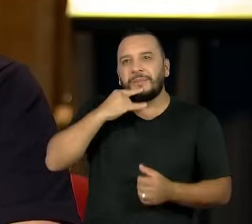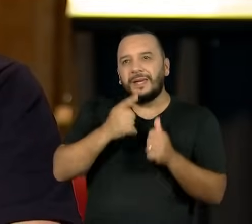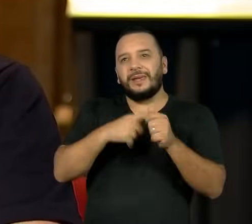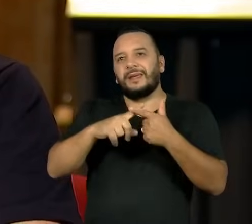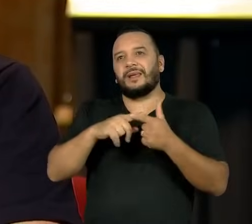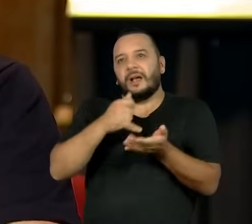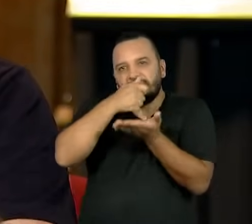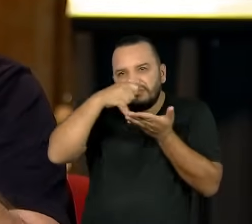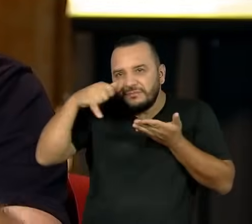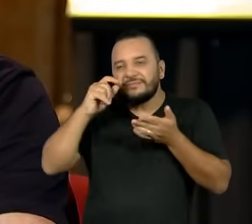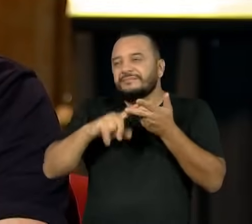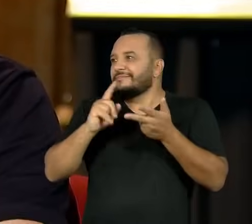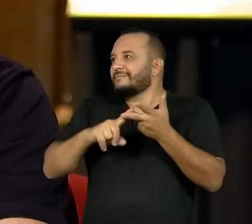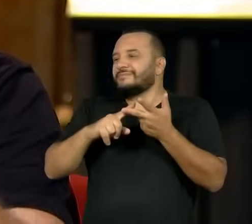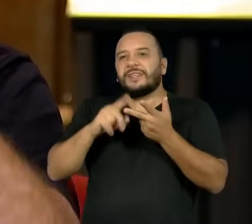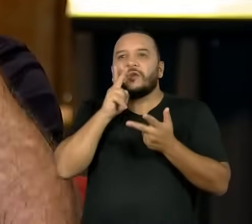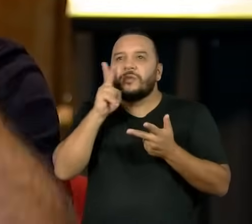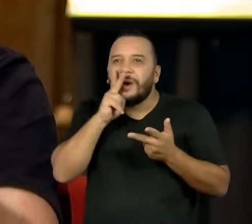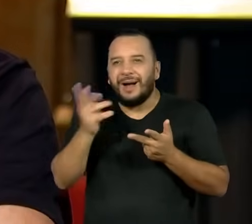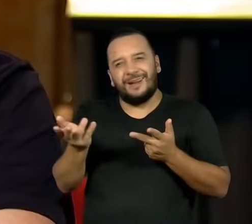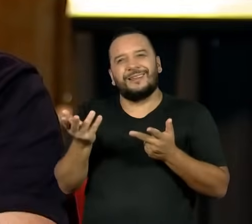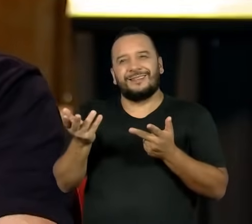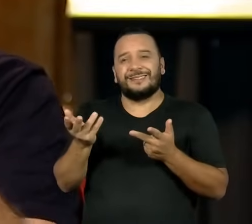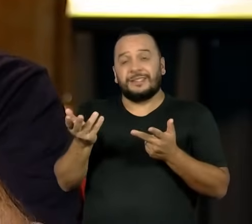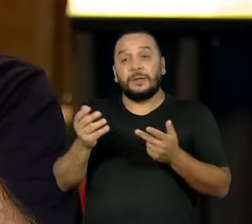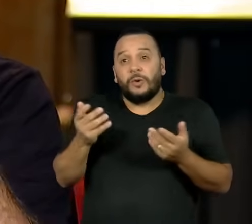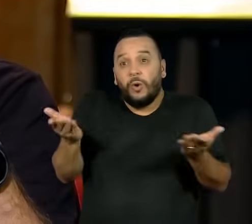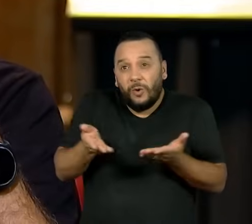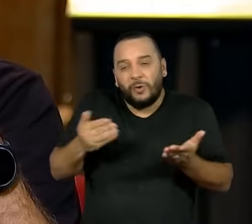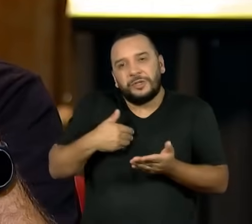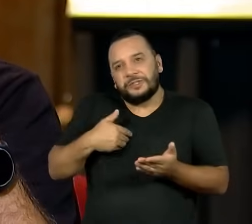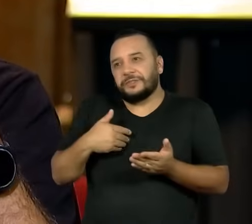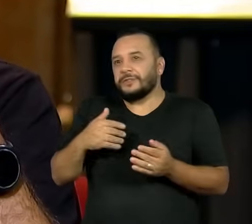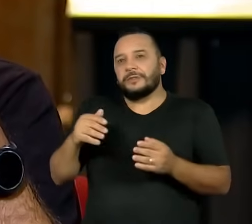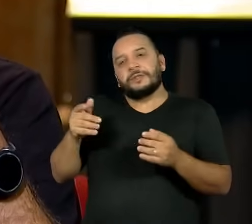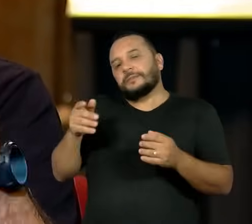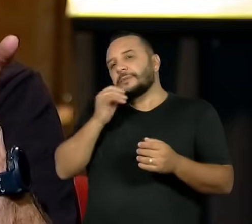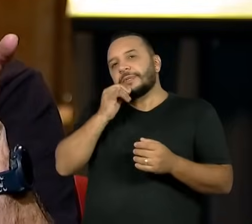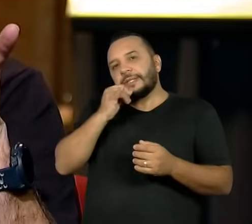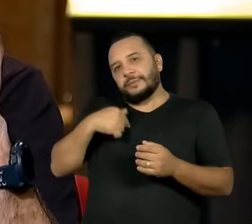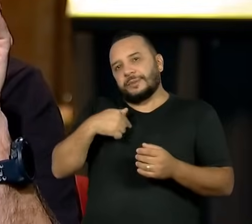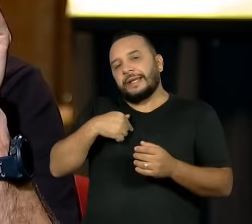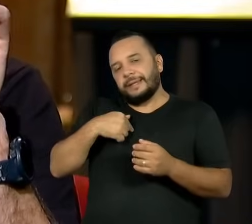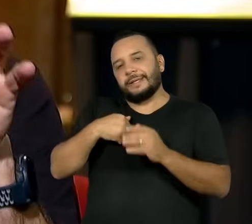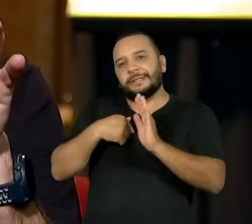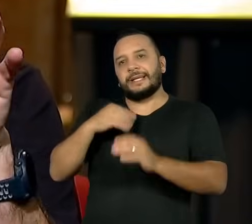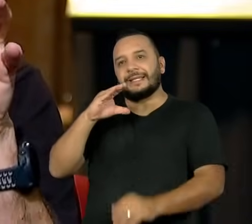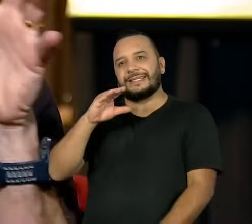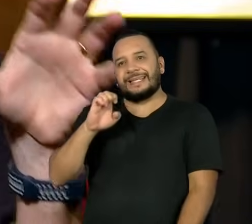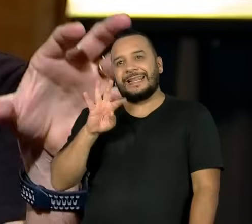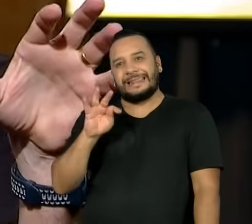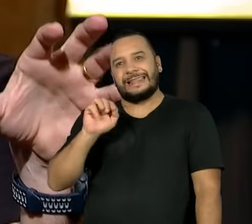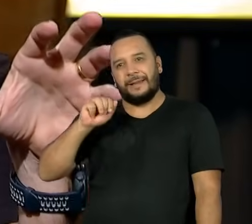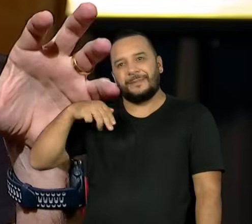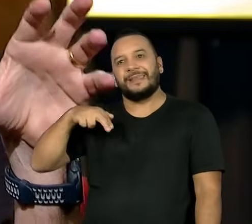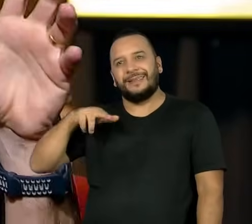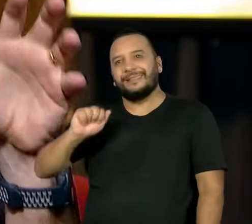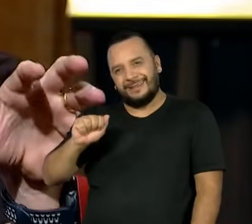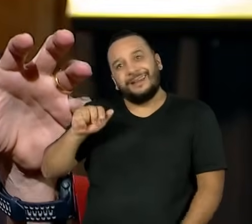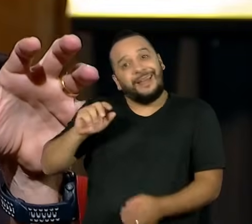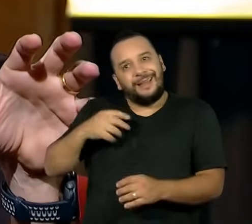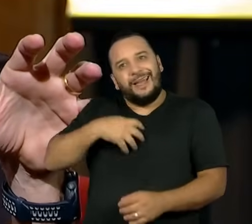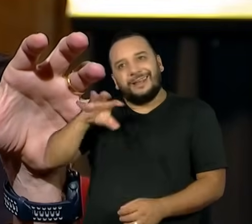uma quantidade hoje, amanhã você precisa usar mais para chegar no mesmo lugar. Bom, a cetamina ela foi aprovada